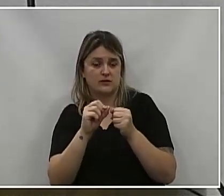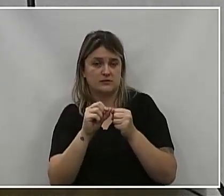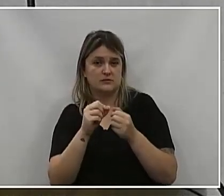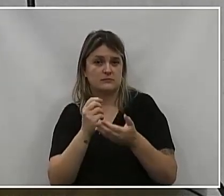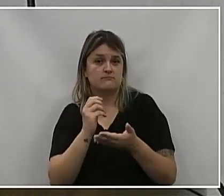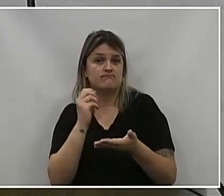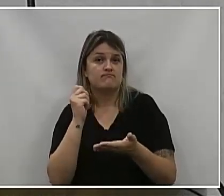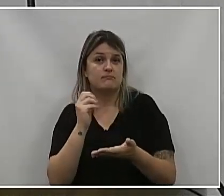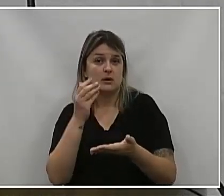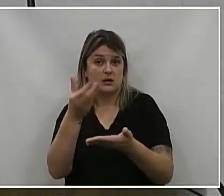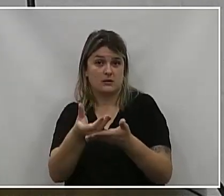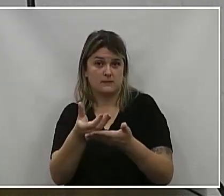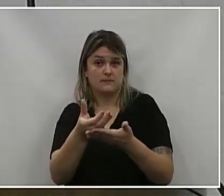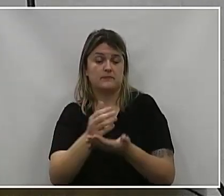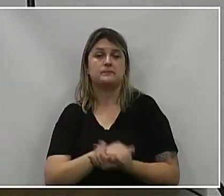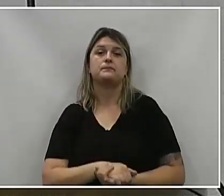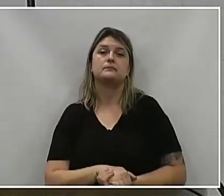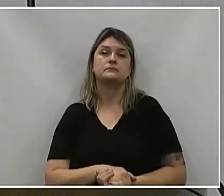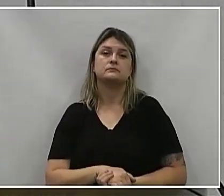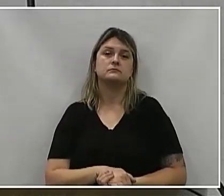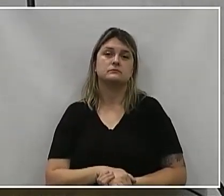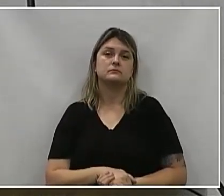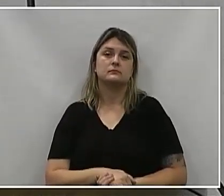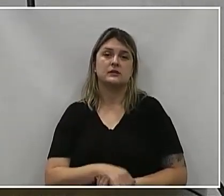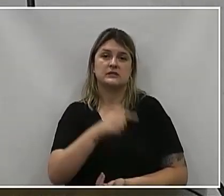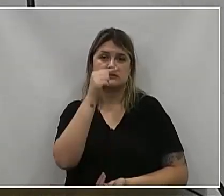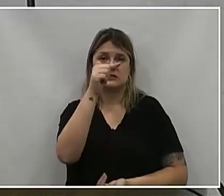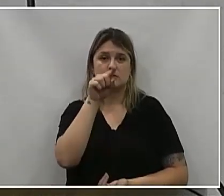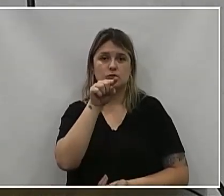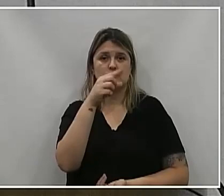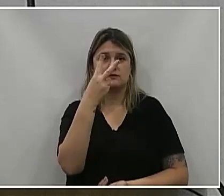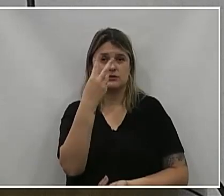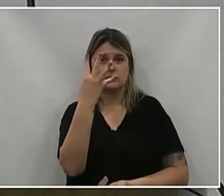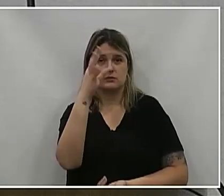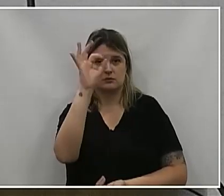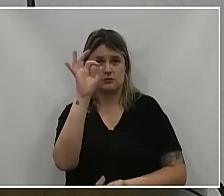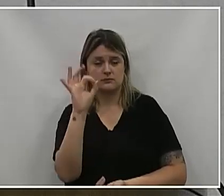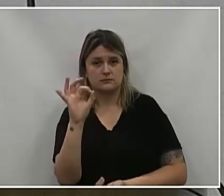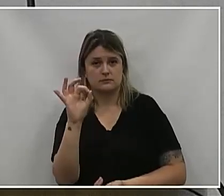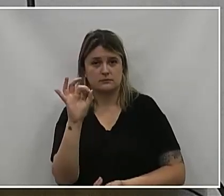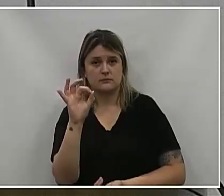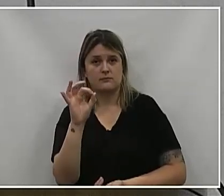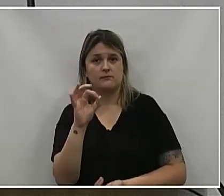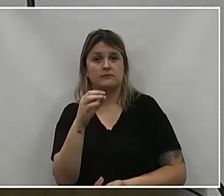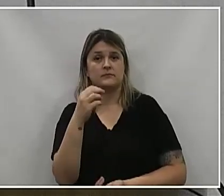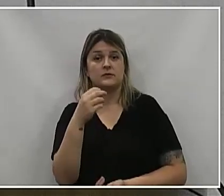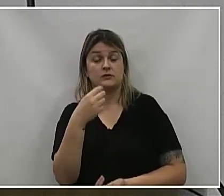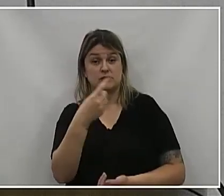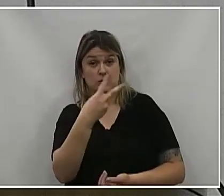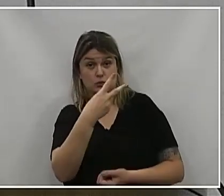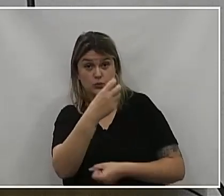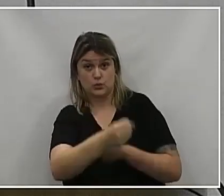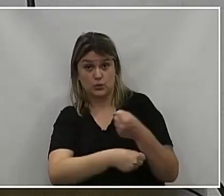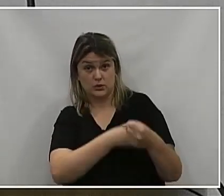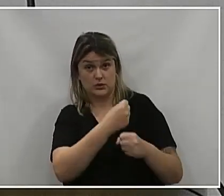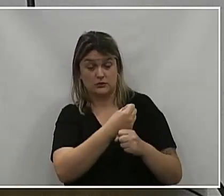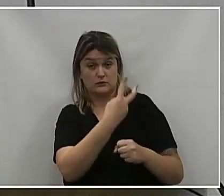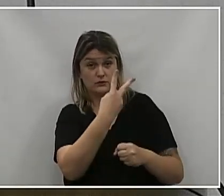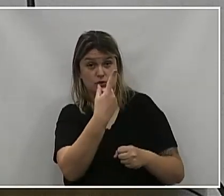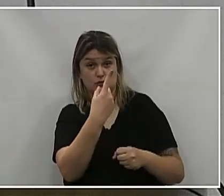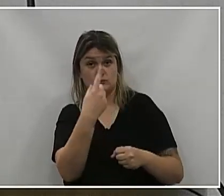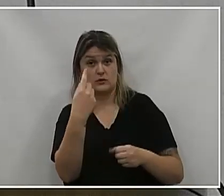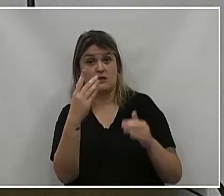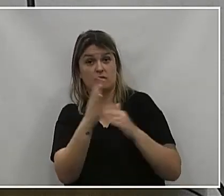E essa projeção na mesma ordem, de 7,24%. No segundo ano, de 21 e 22, esse valor